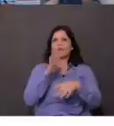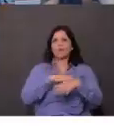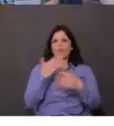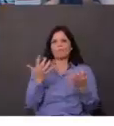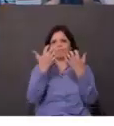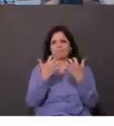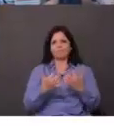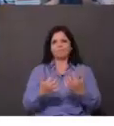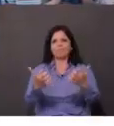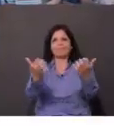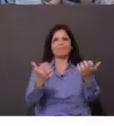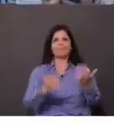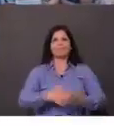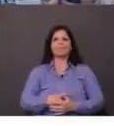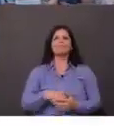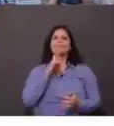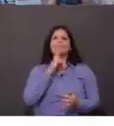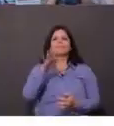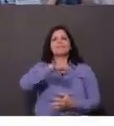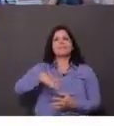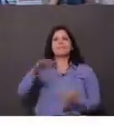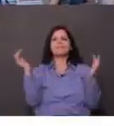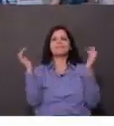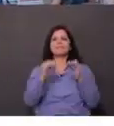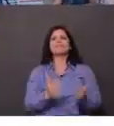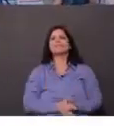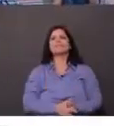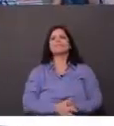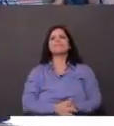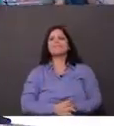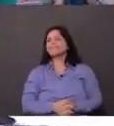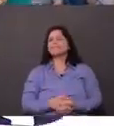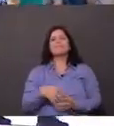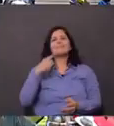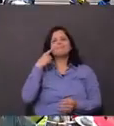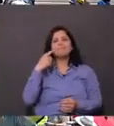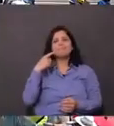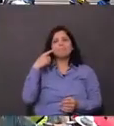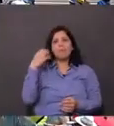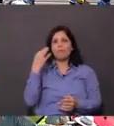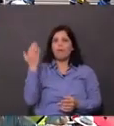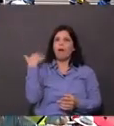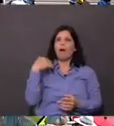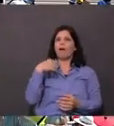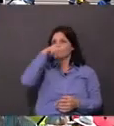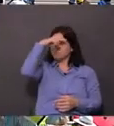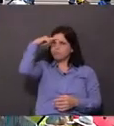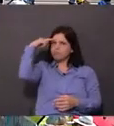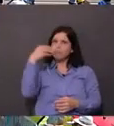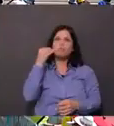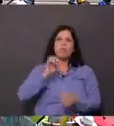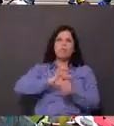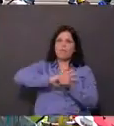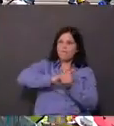in the sanctuary of Fátima. We have overcome the greatest difficulties of the virus that has